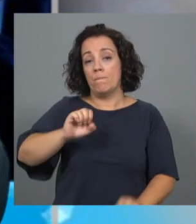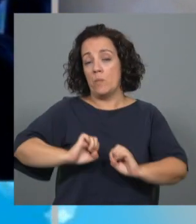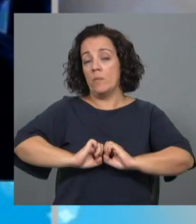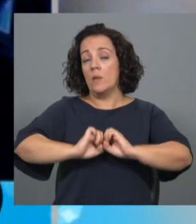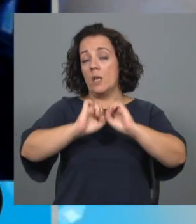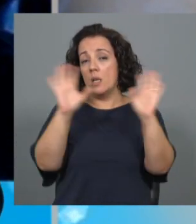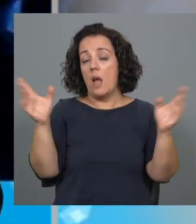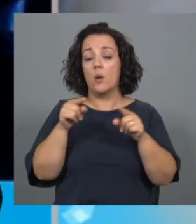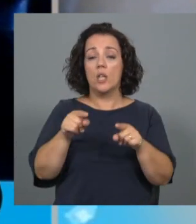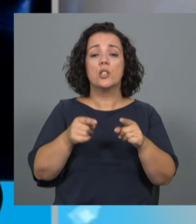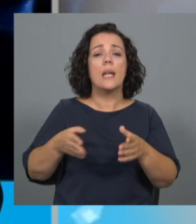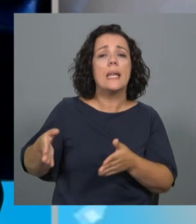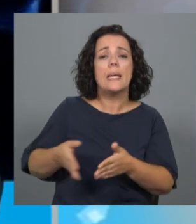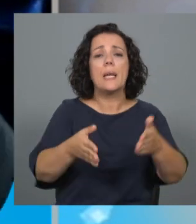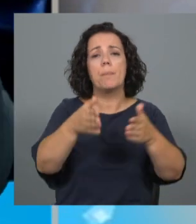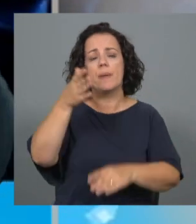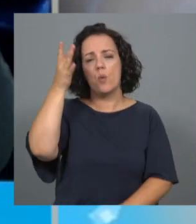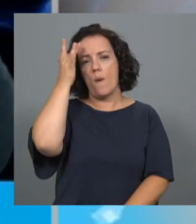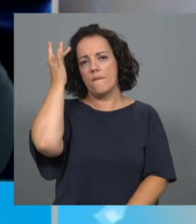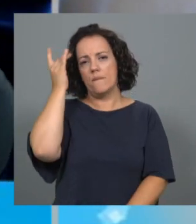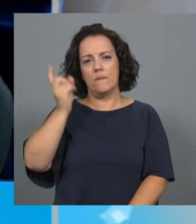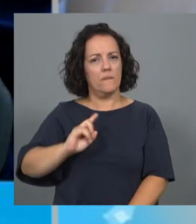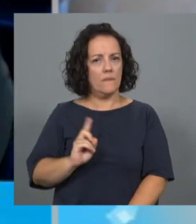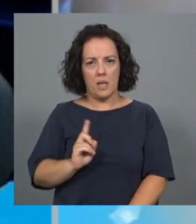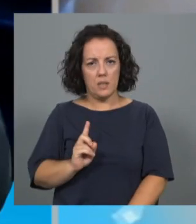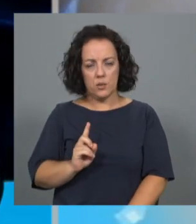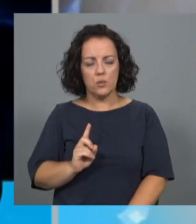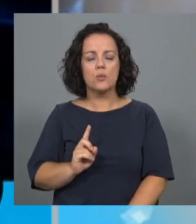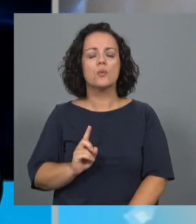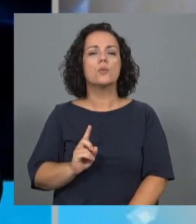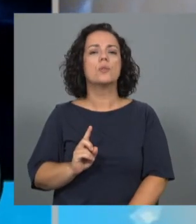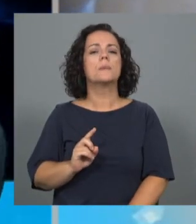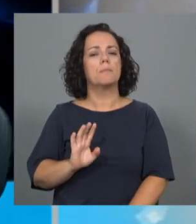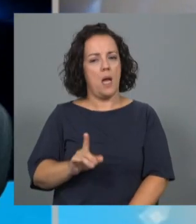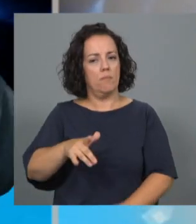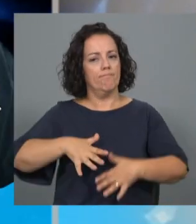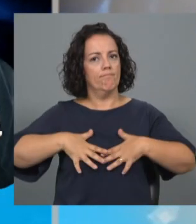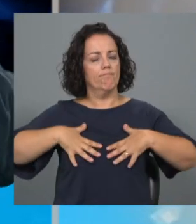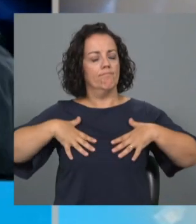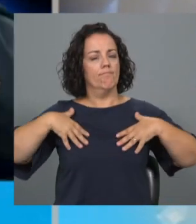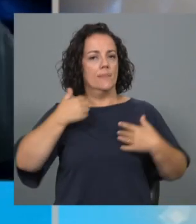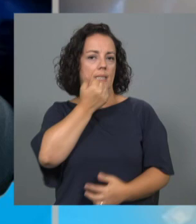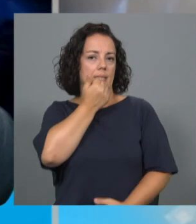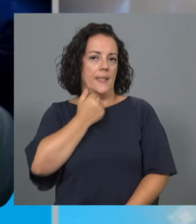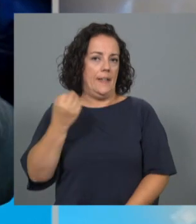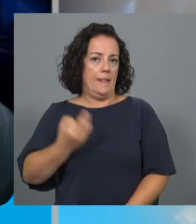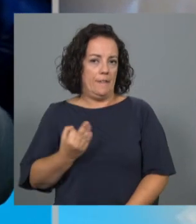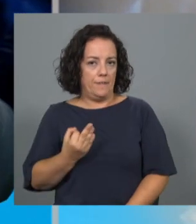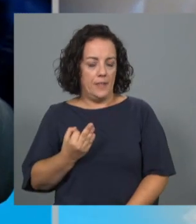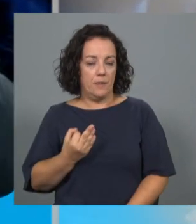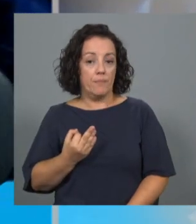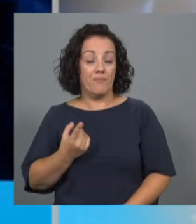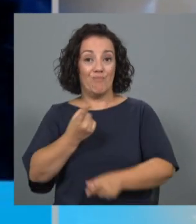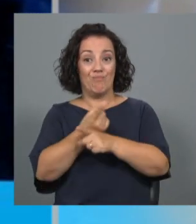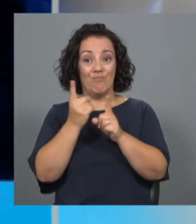isso não é um caminho fácil, mas é um caminho gratificante, porque ao interessar-nos,